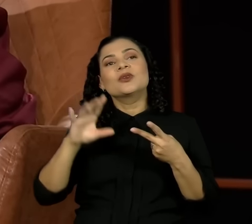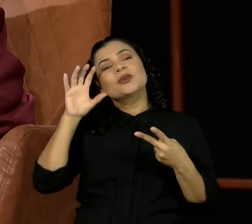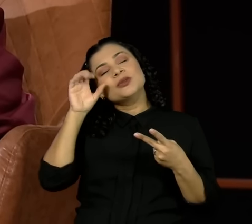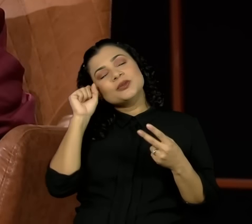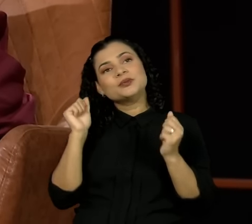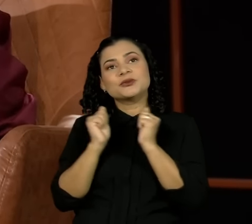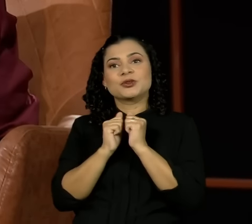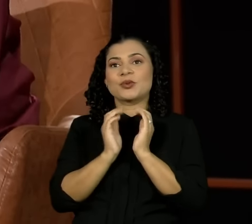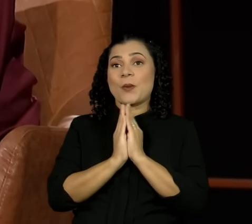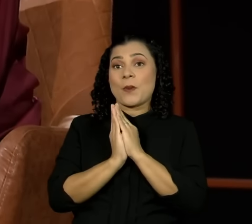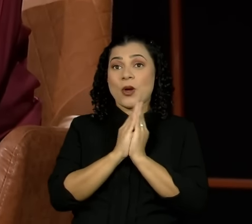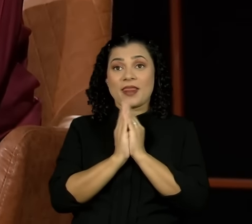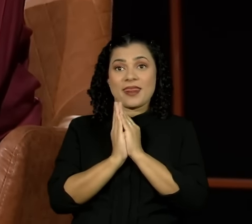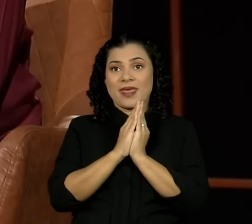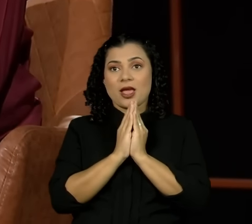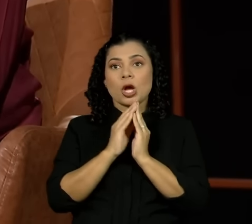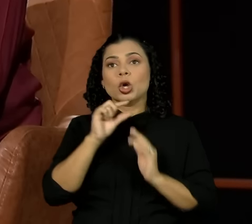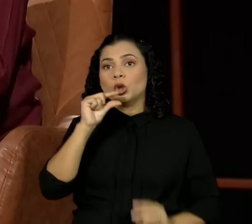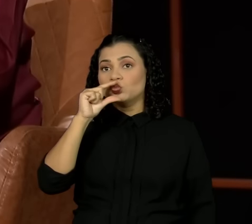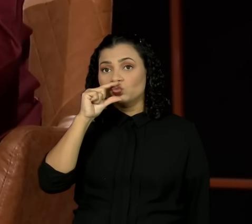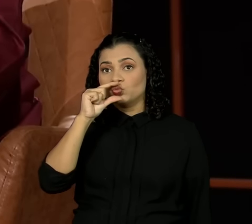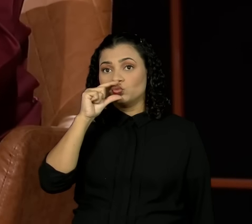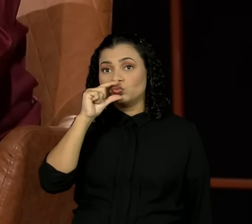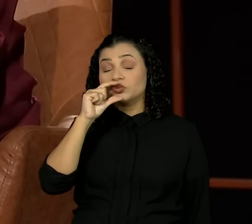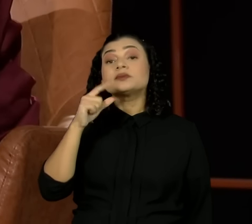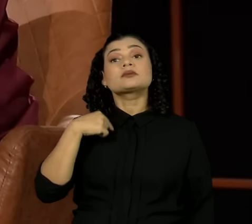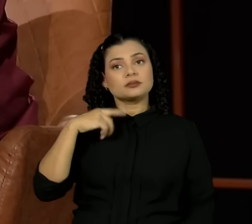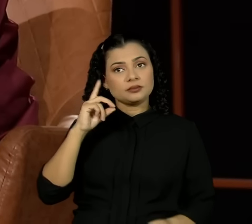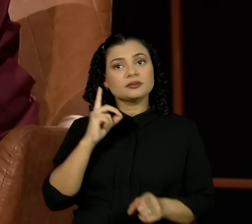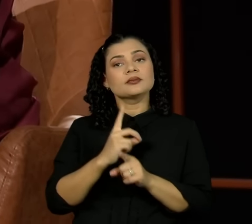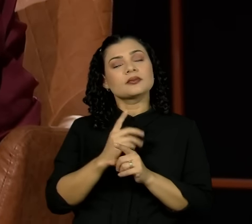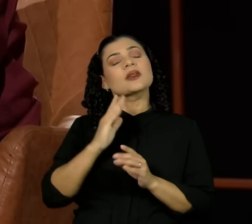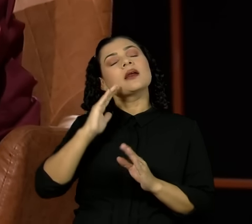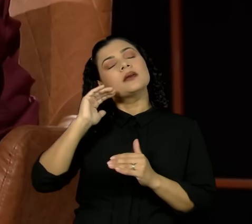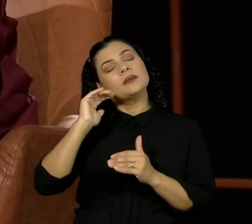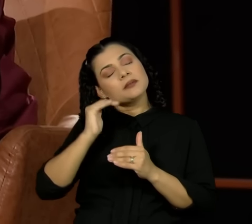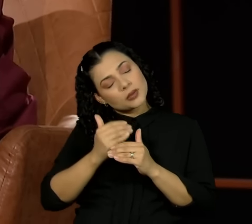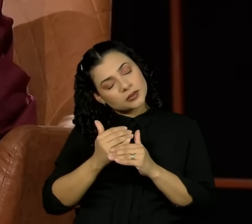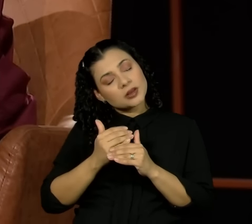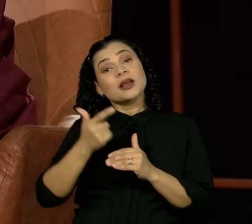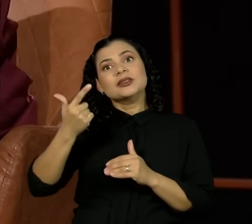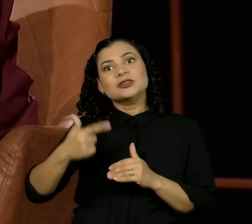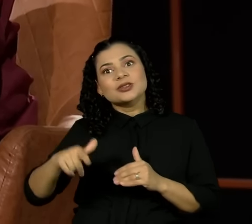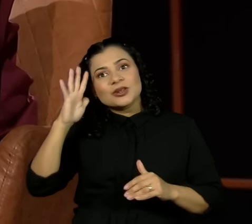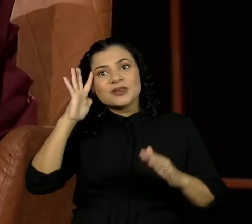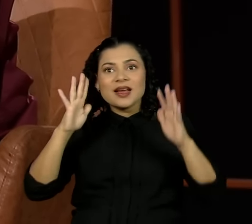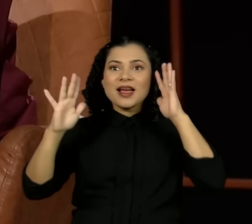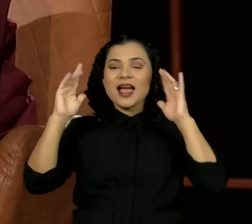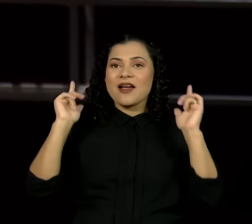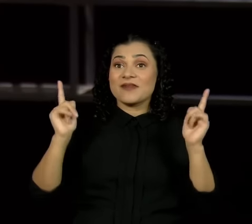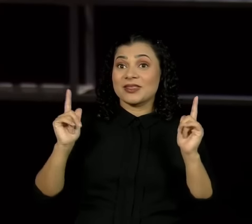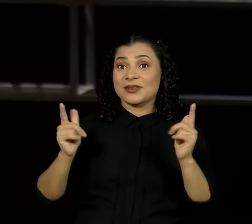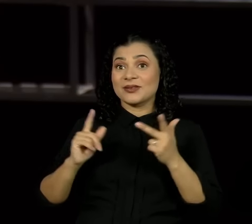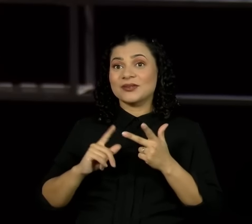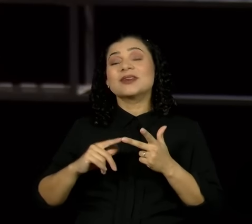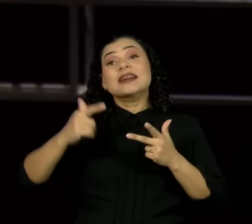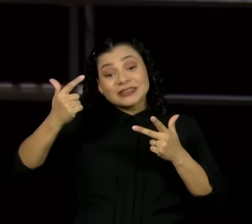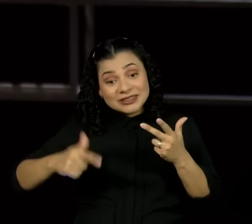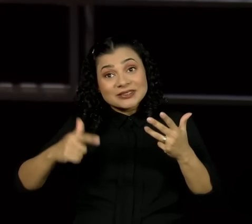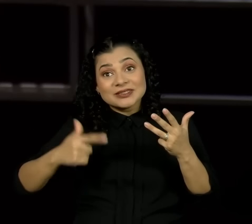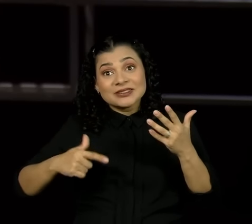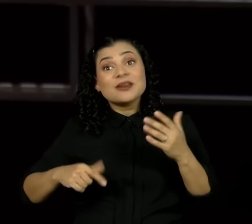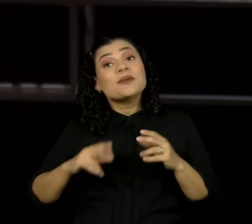Emília e também você nota que ela adormece e tem mais uma aventura e dorme no fim. Então